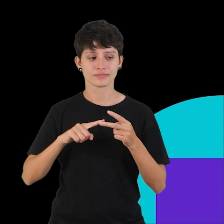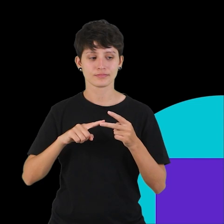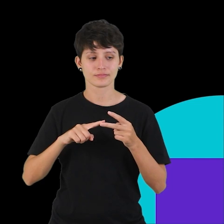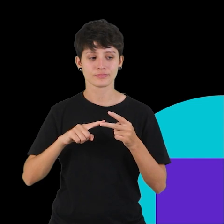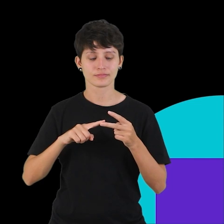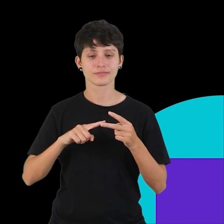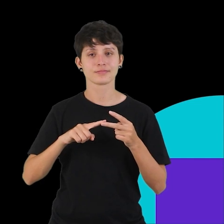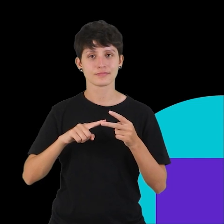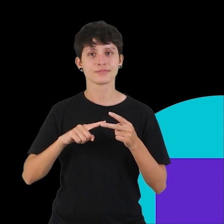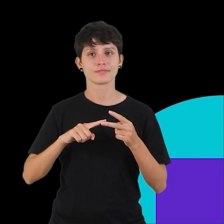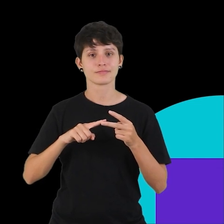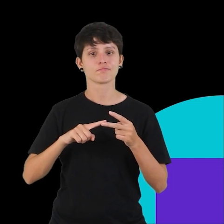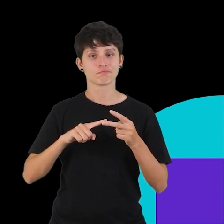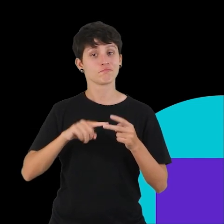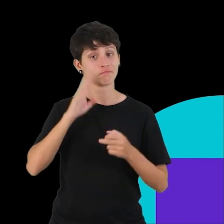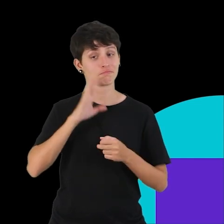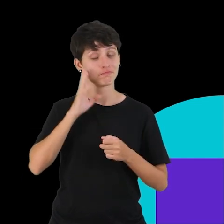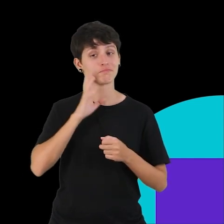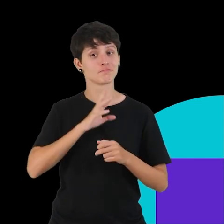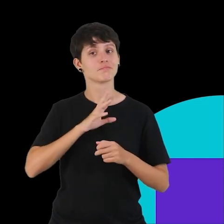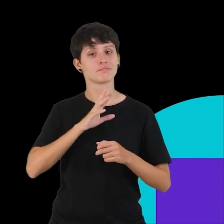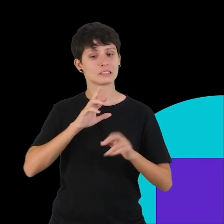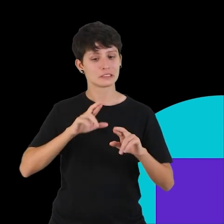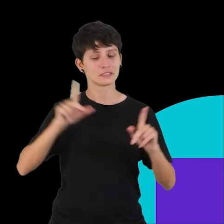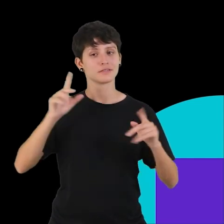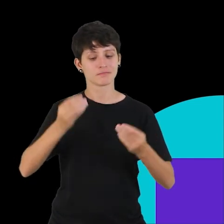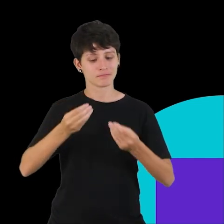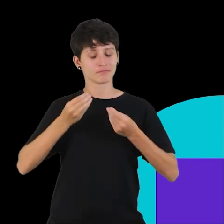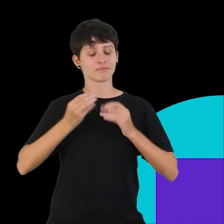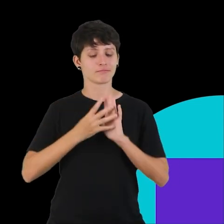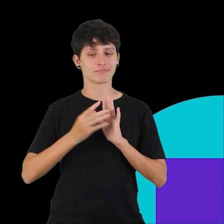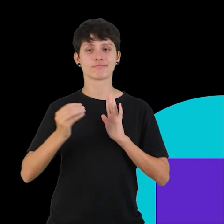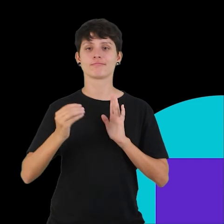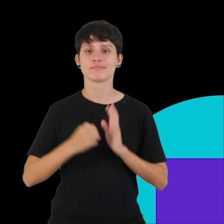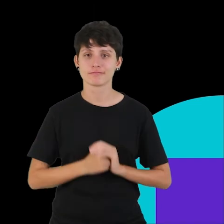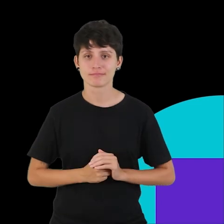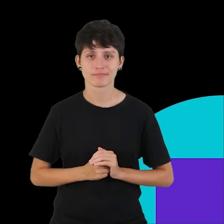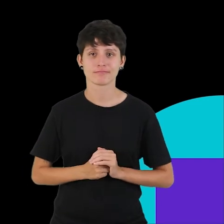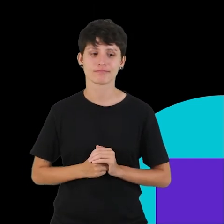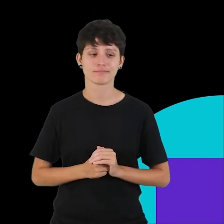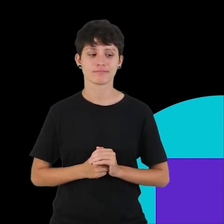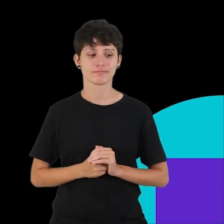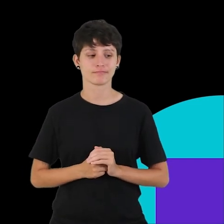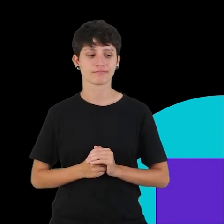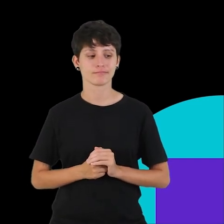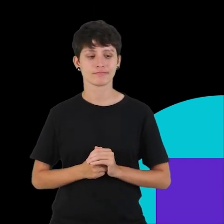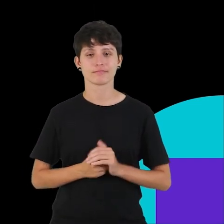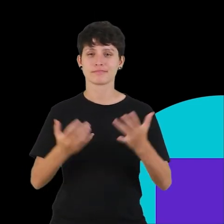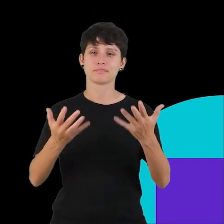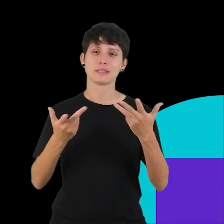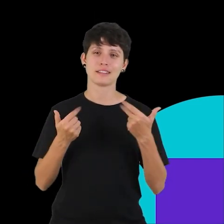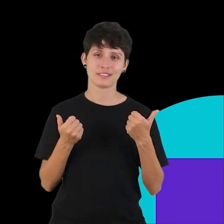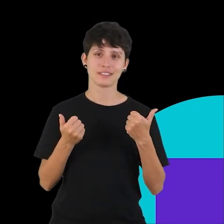muito de pensamento sistêmico voltado para a inovação social. Então, esse livro também acompanha um toolkit. O toolkit